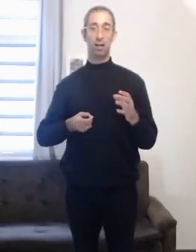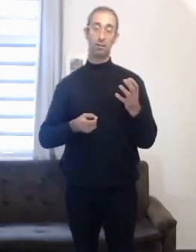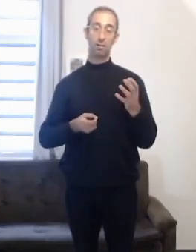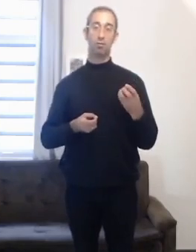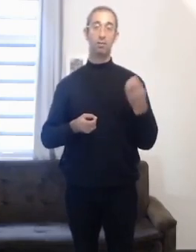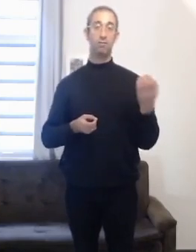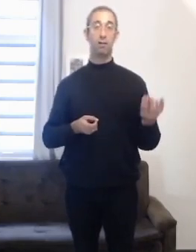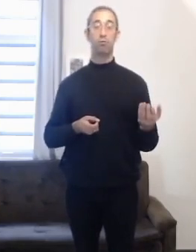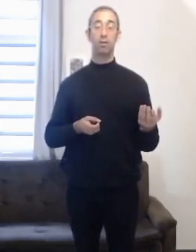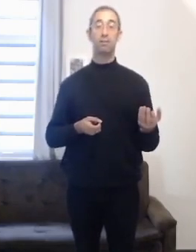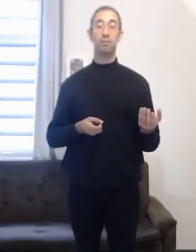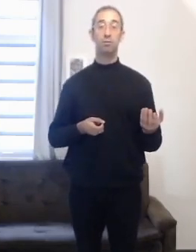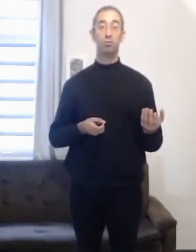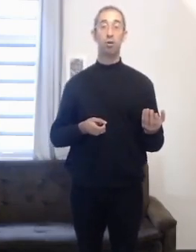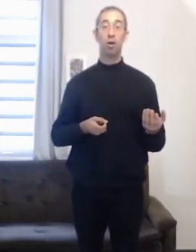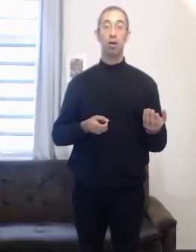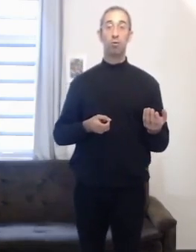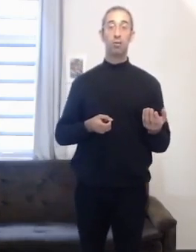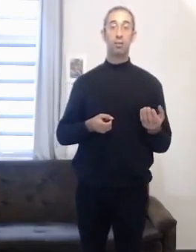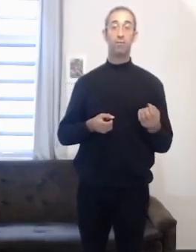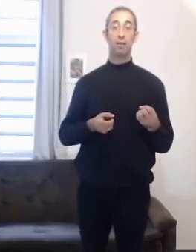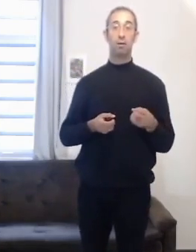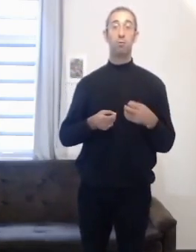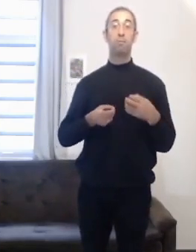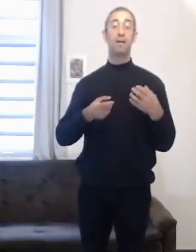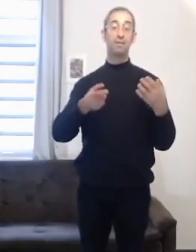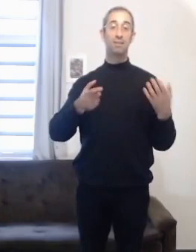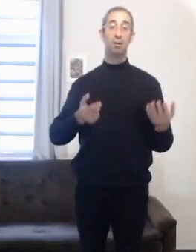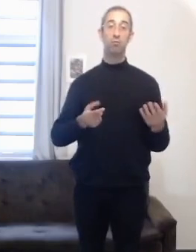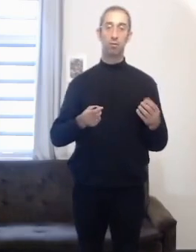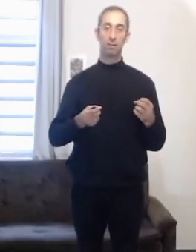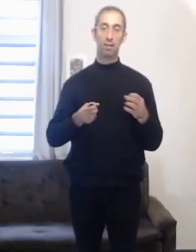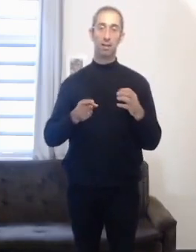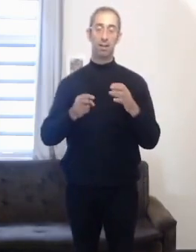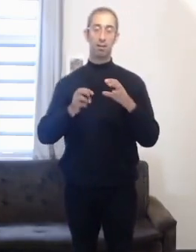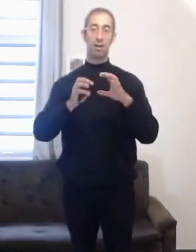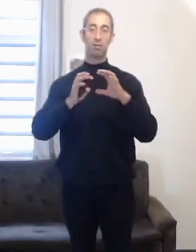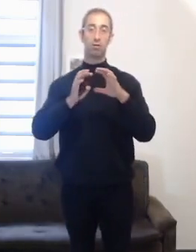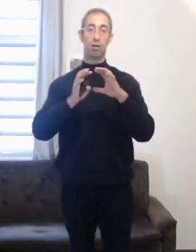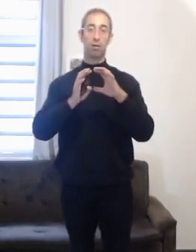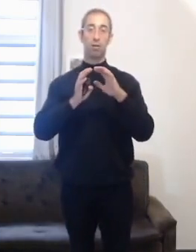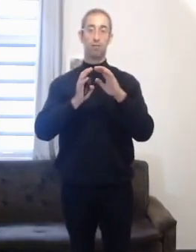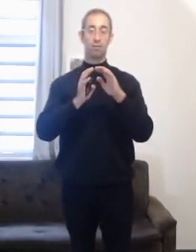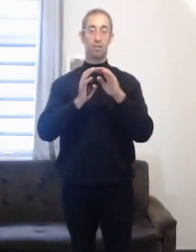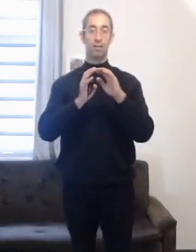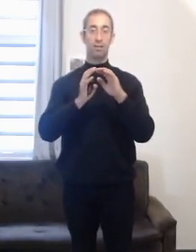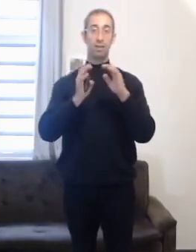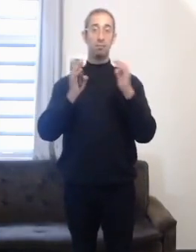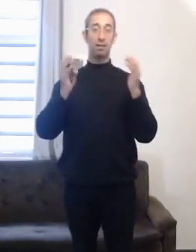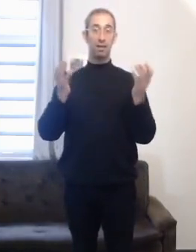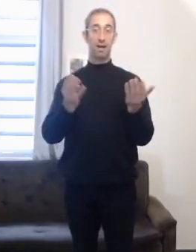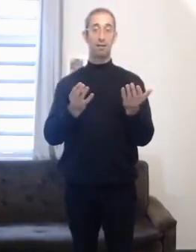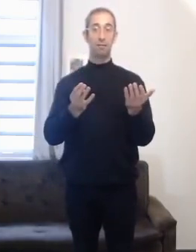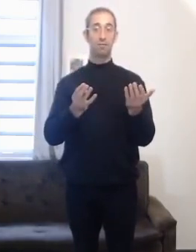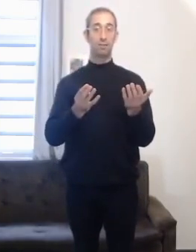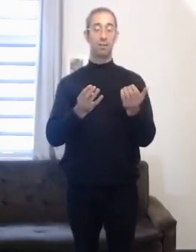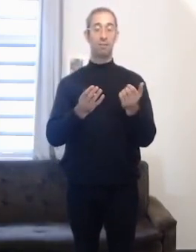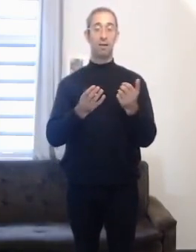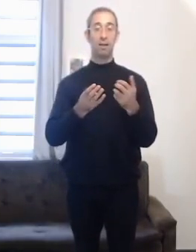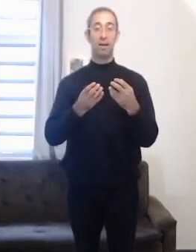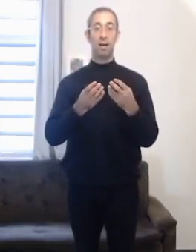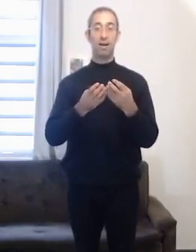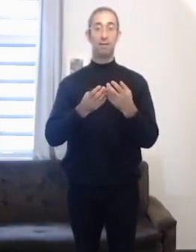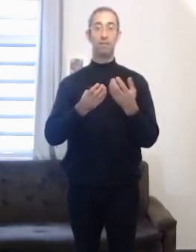registrar, relacionar. Isso é quando a gente fala do conhecimento. Quando a gente fala da compreensão, quer dizer, não é só você delimitar, mas